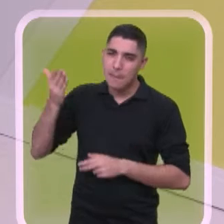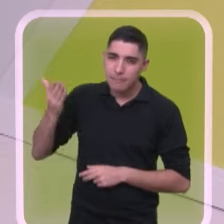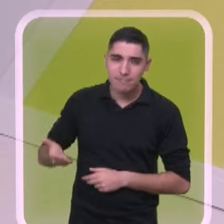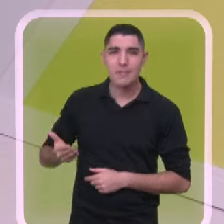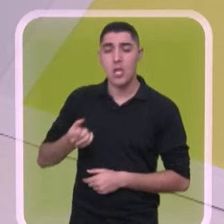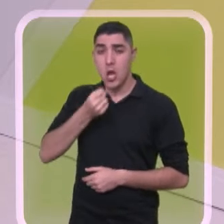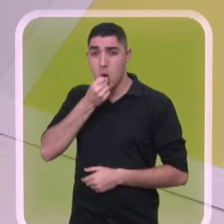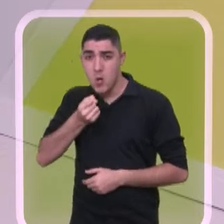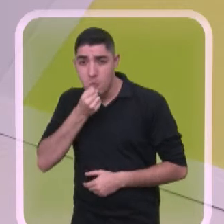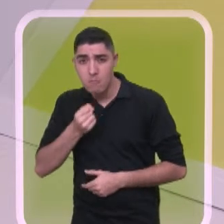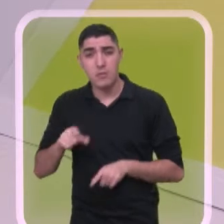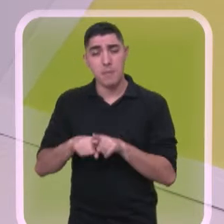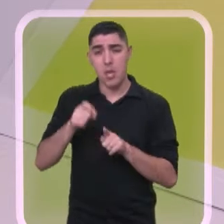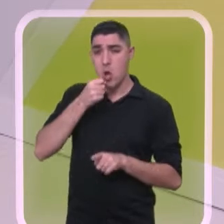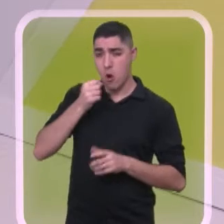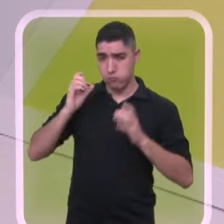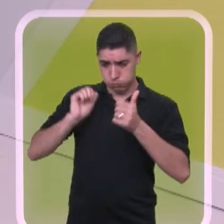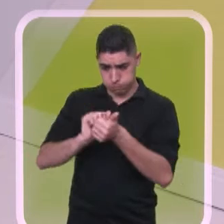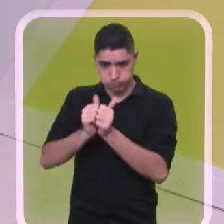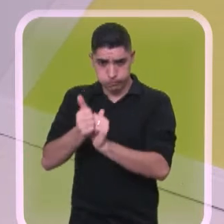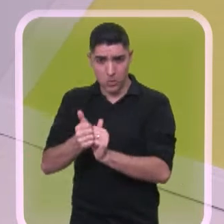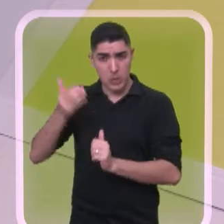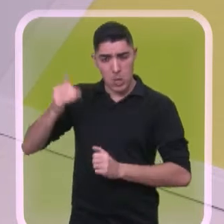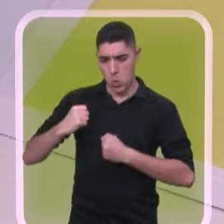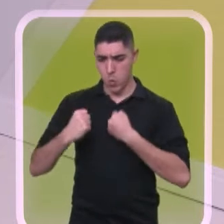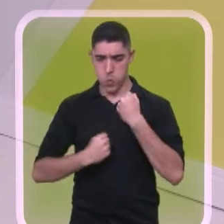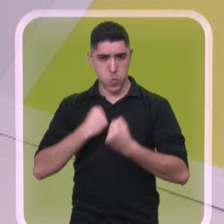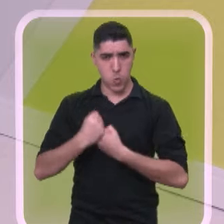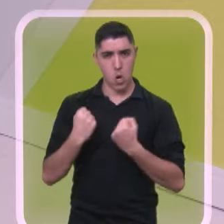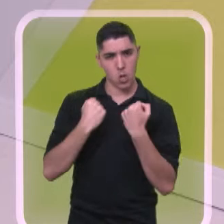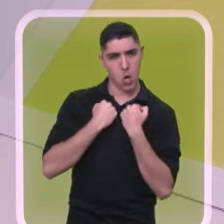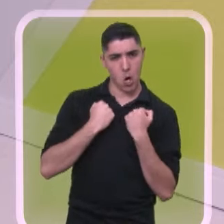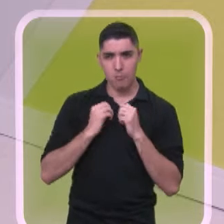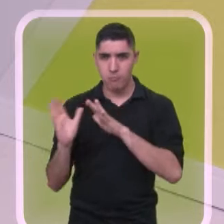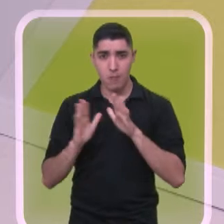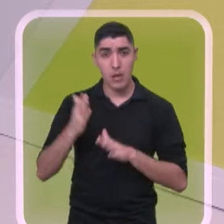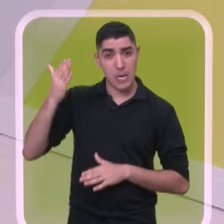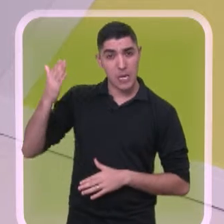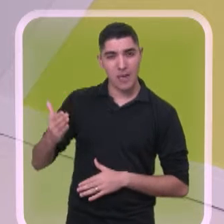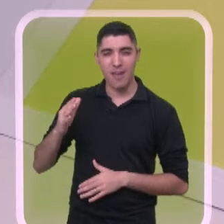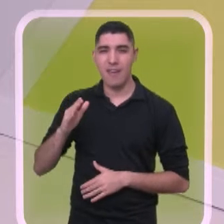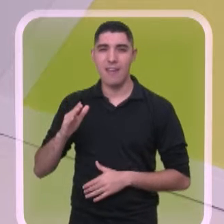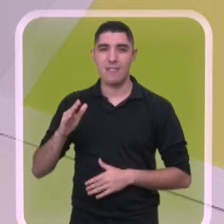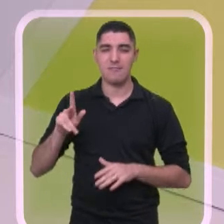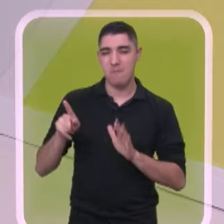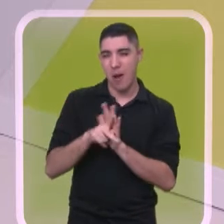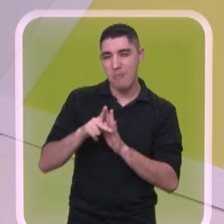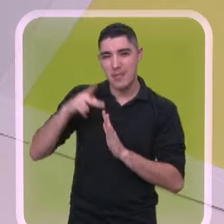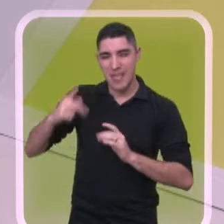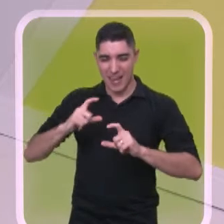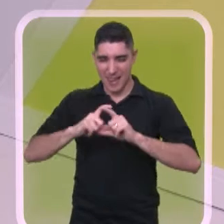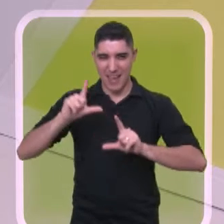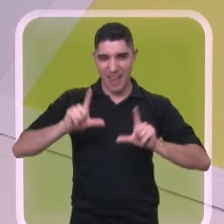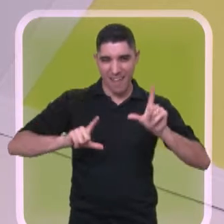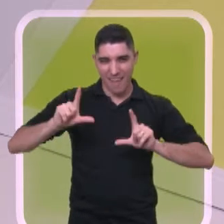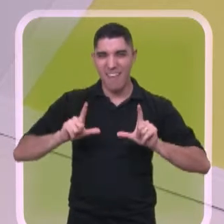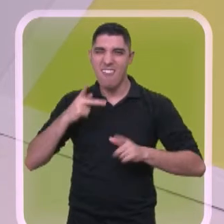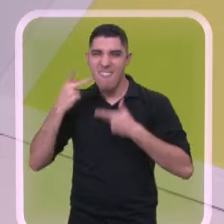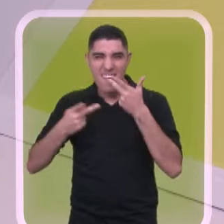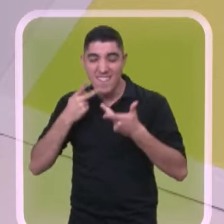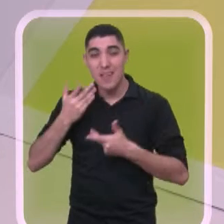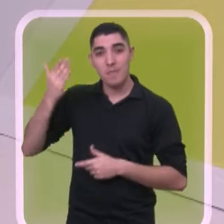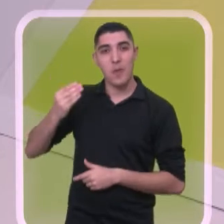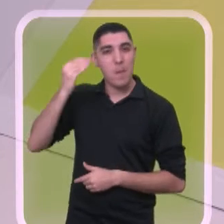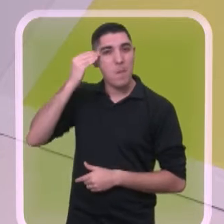o jornalista, o repórter esportivo, maratonista, goleiro, o serelepe da TV Câmara de São José, o